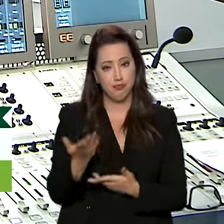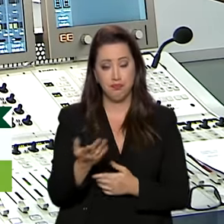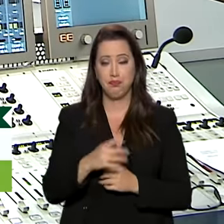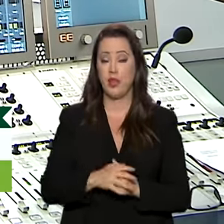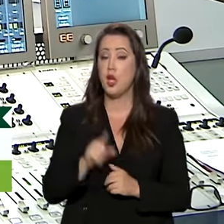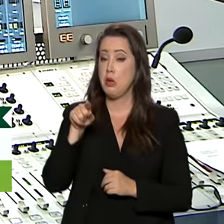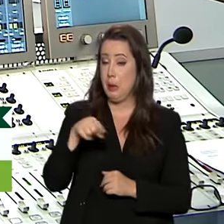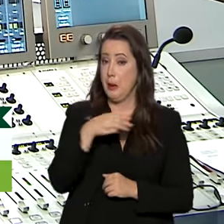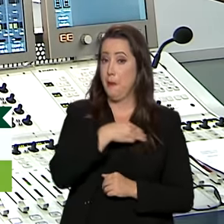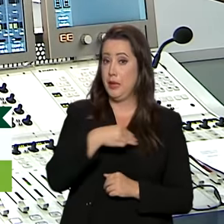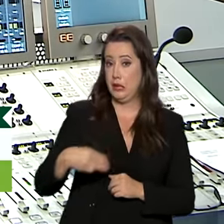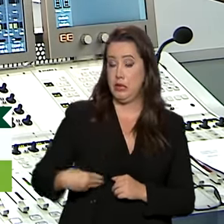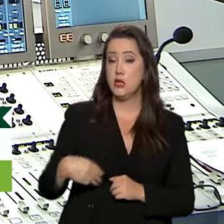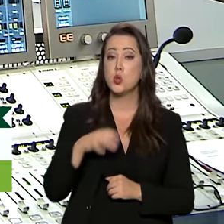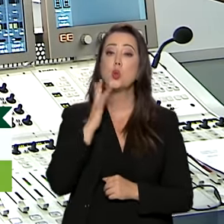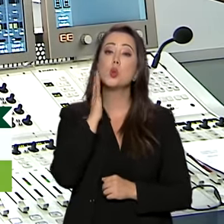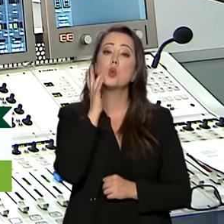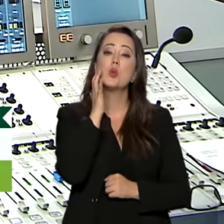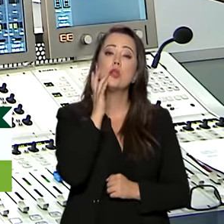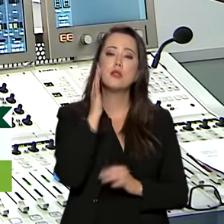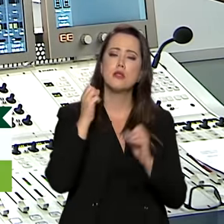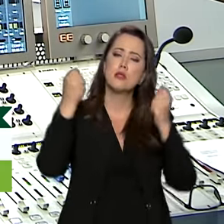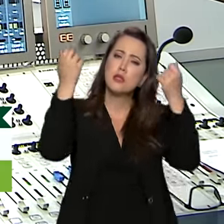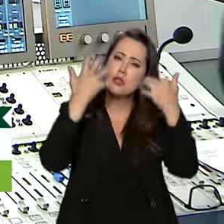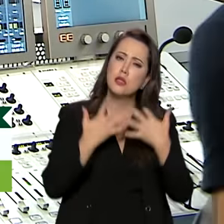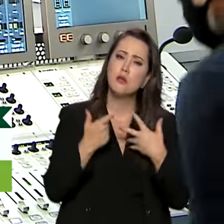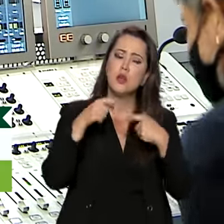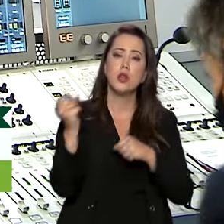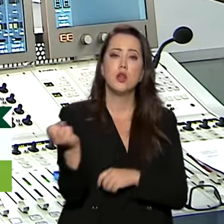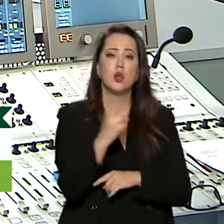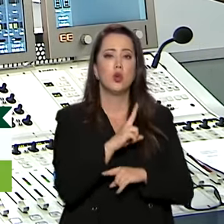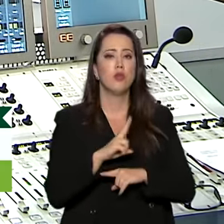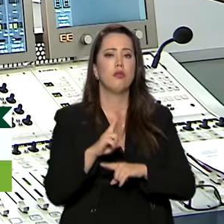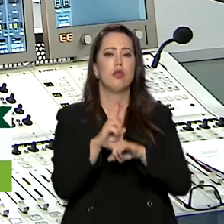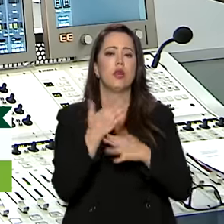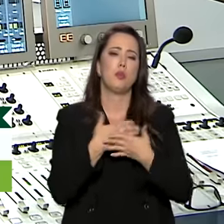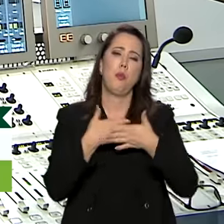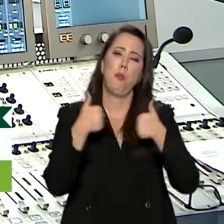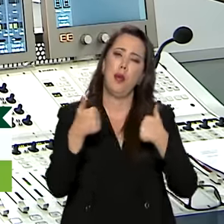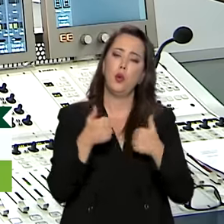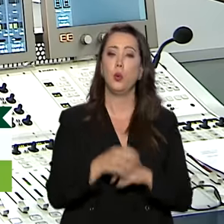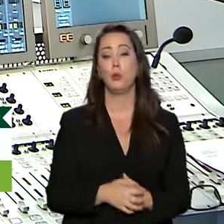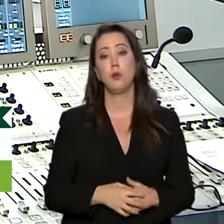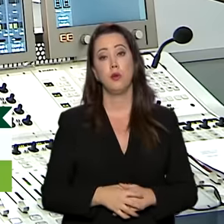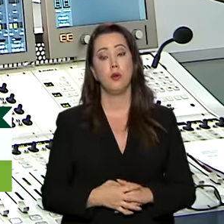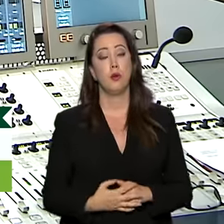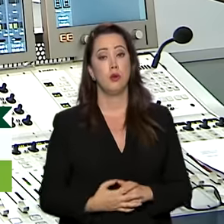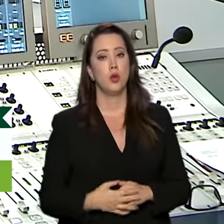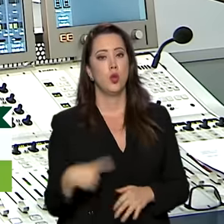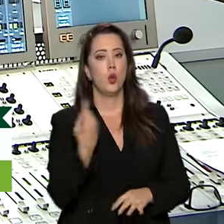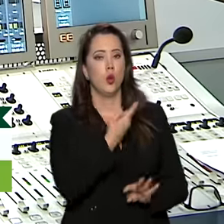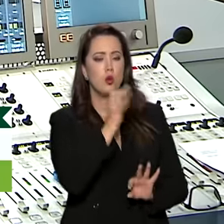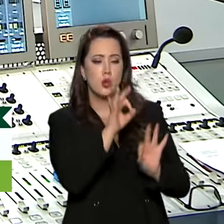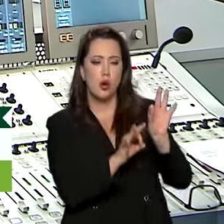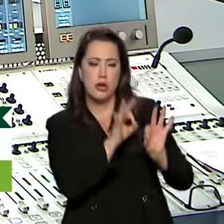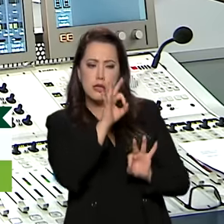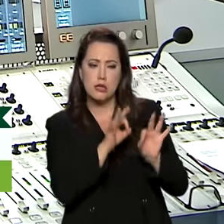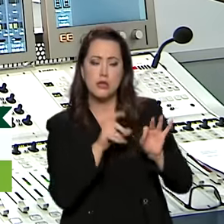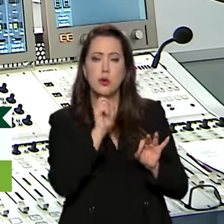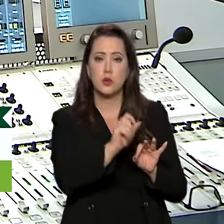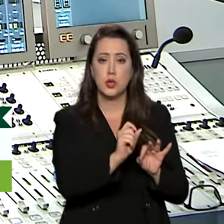de Freitas a nova linha de crédito traz mais liberdade e Oi para o Caminhoneiro organizando um sistema em que de